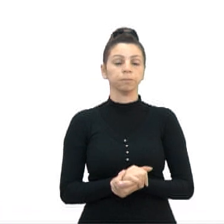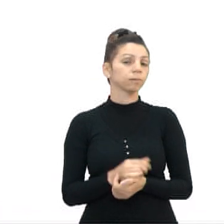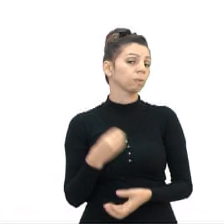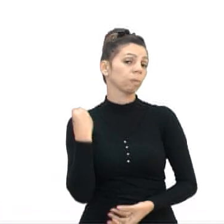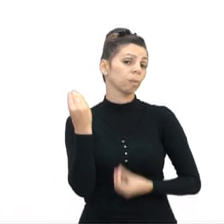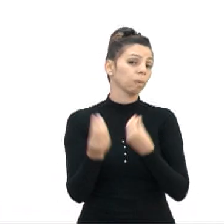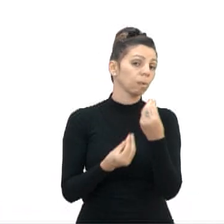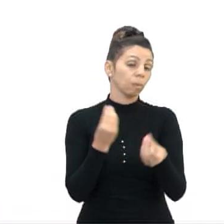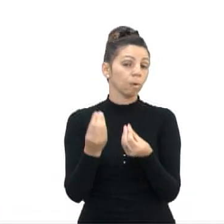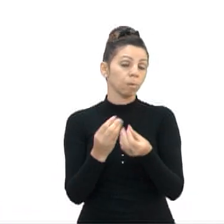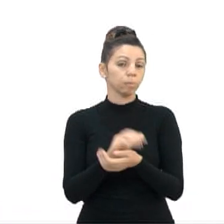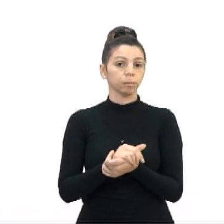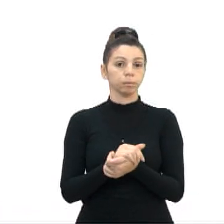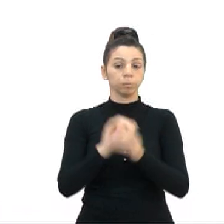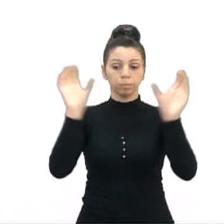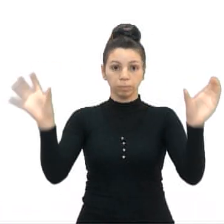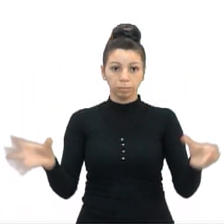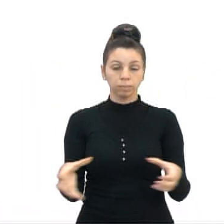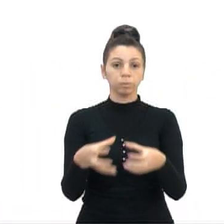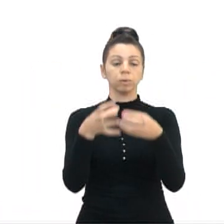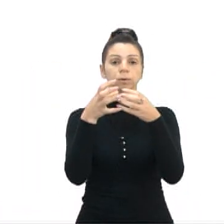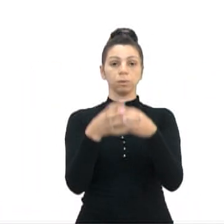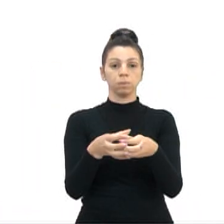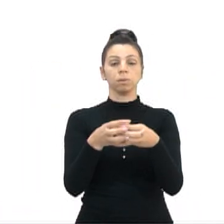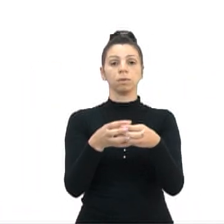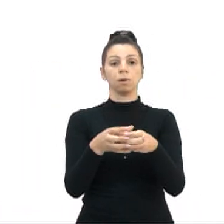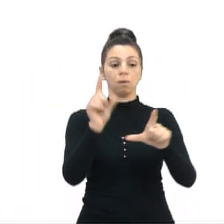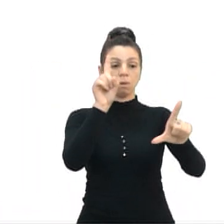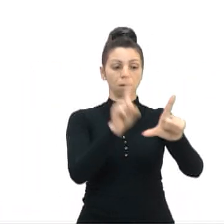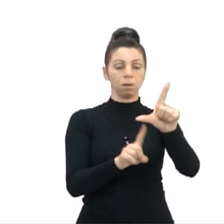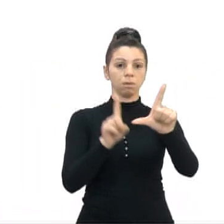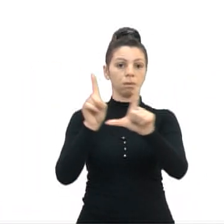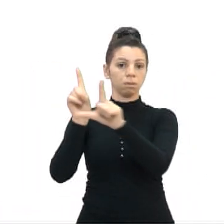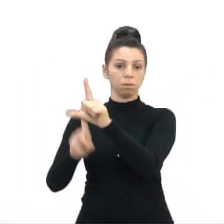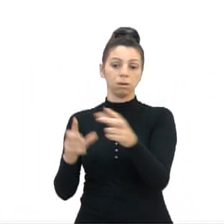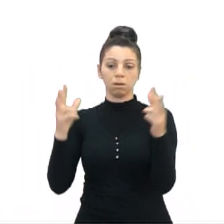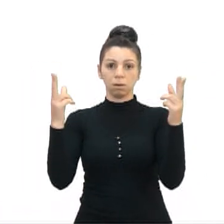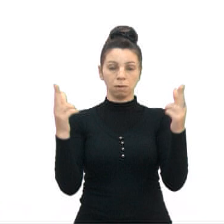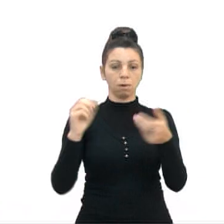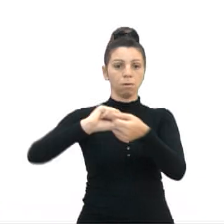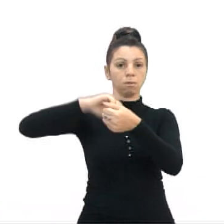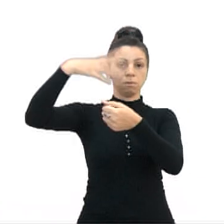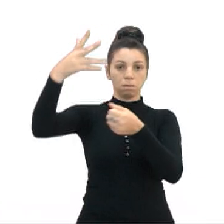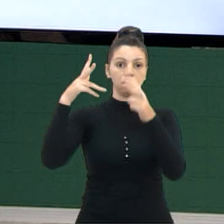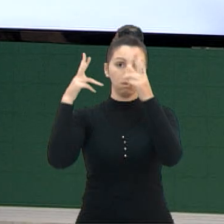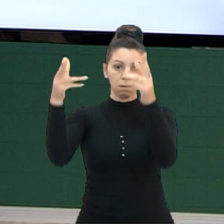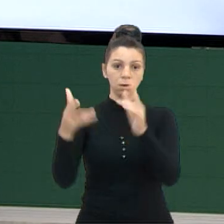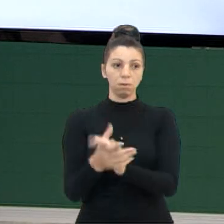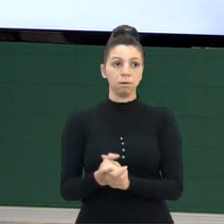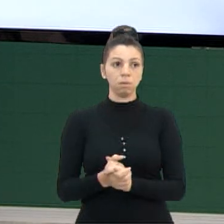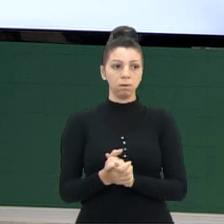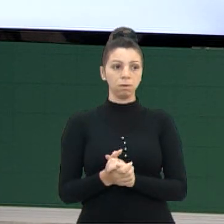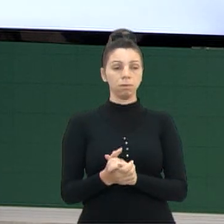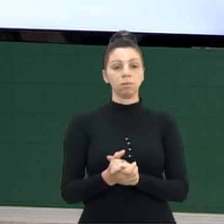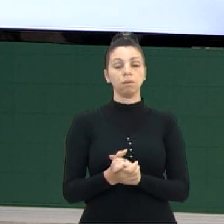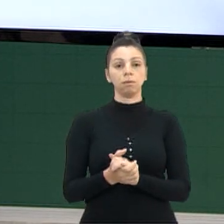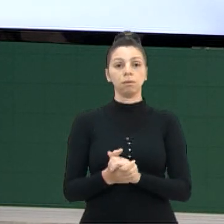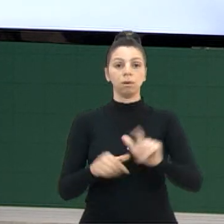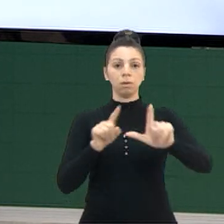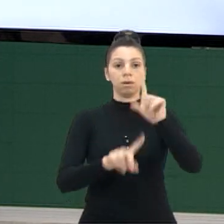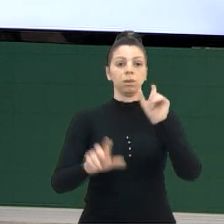forma? Agrupando aqueles que têm a mesma letra com o mesmo grau. Vamos ver? Eu tenho na letra A